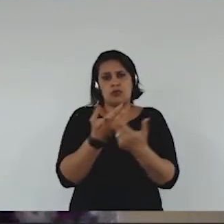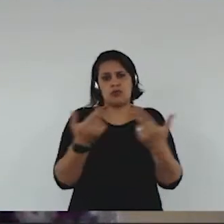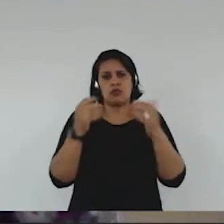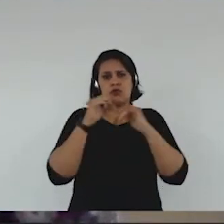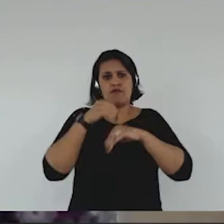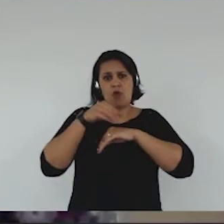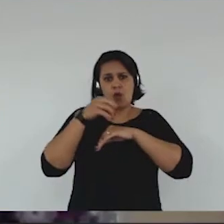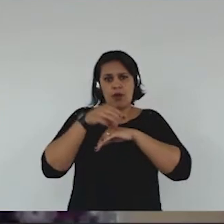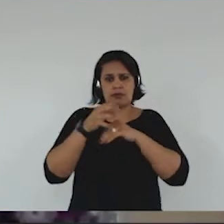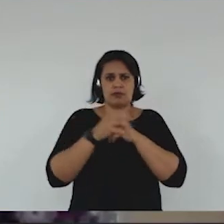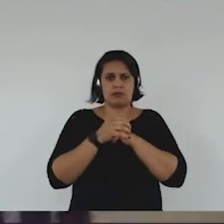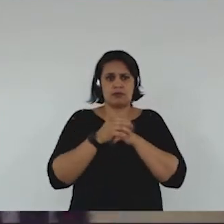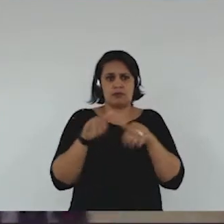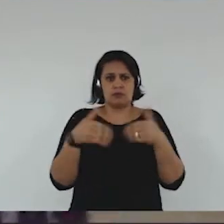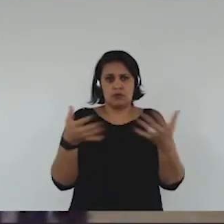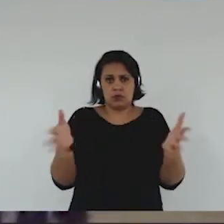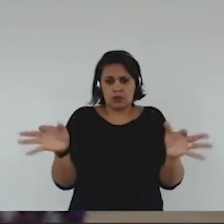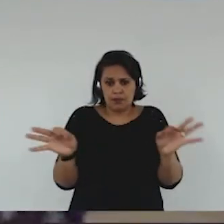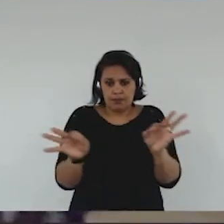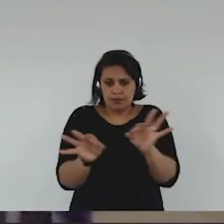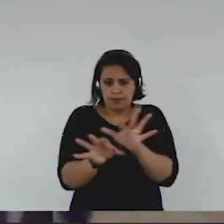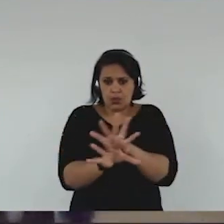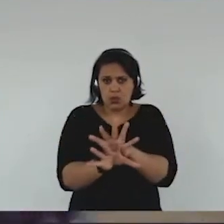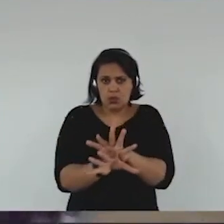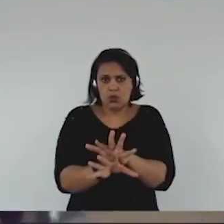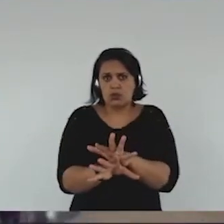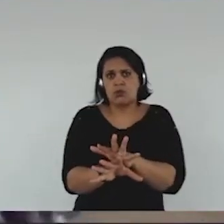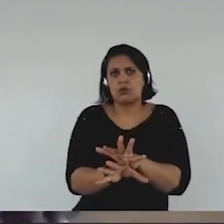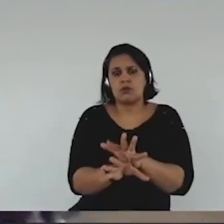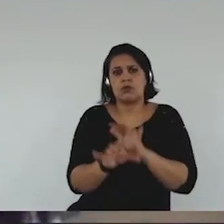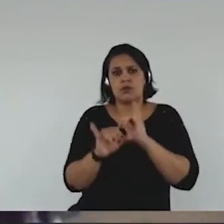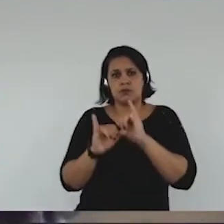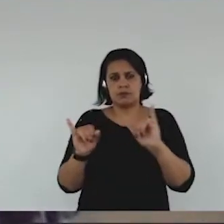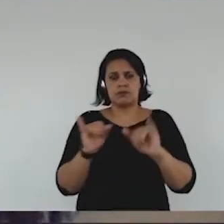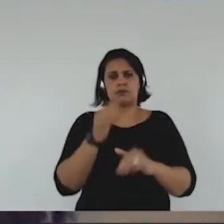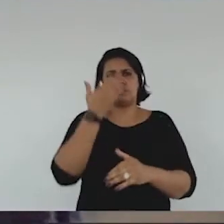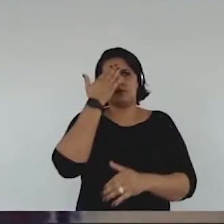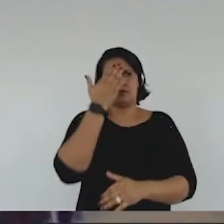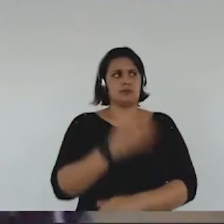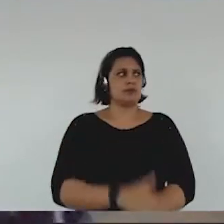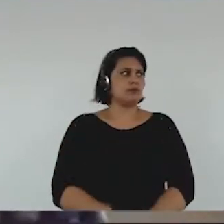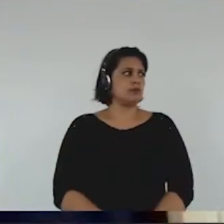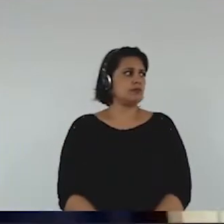Com isso, eu termino as minhas observações iniciais. Muito obrigada.